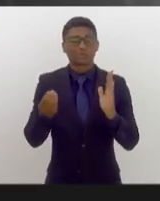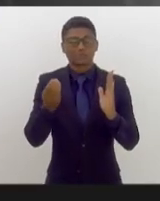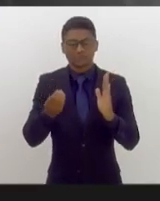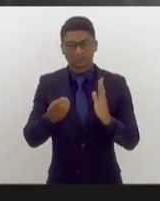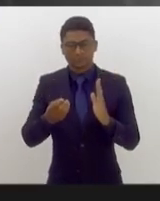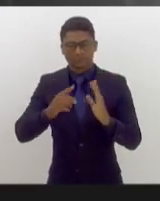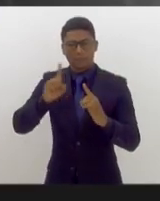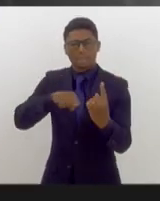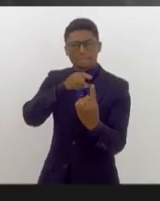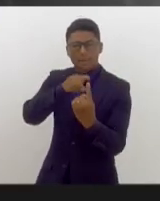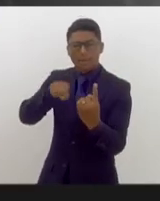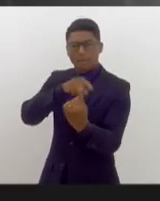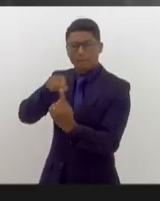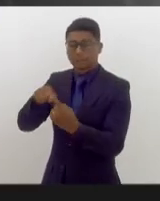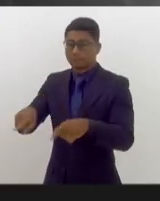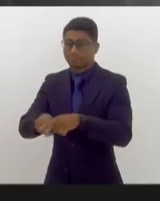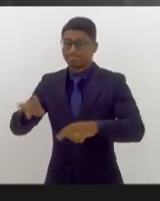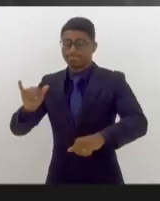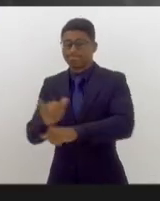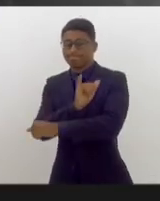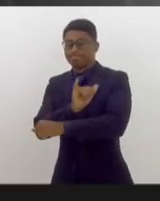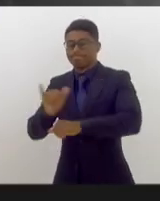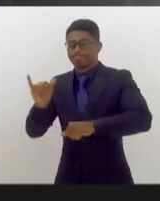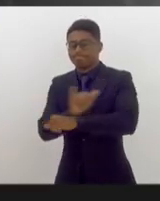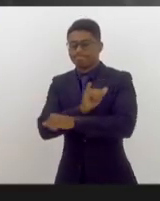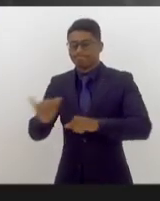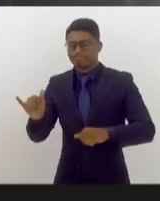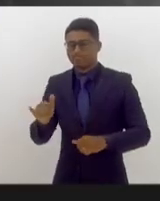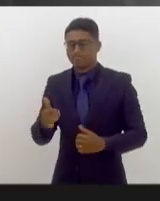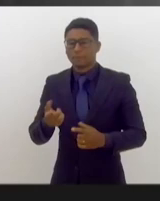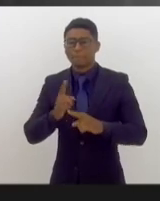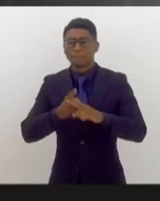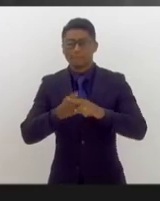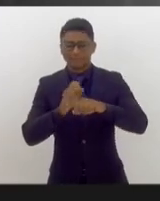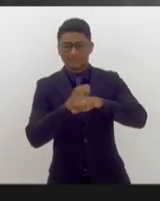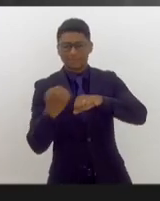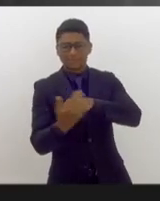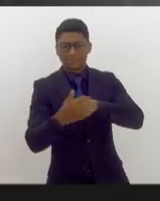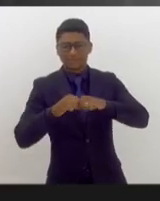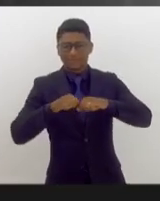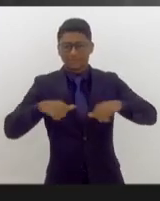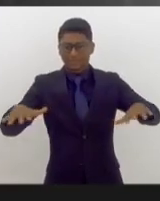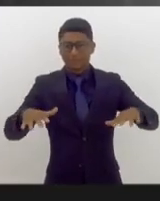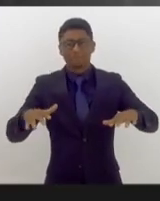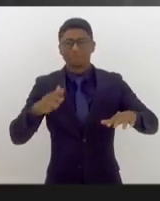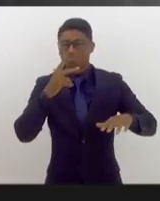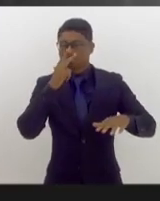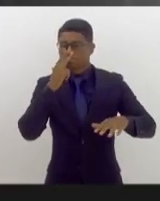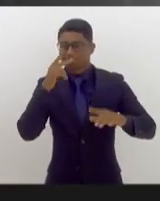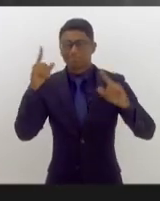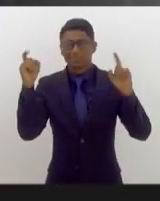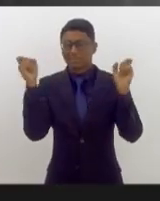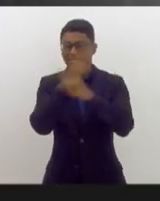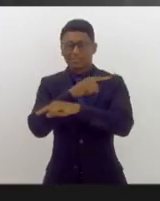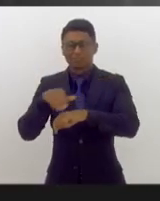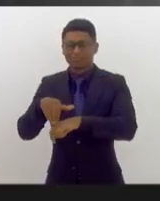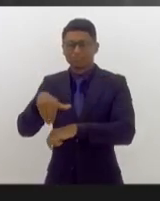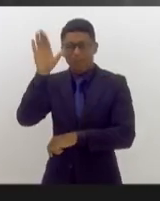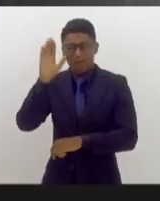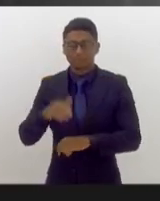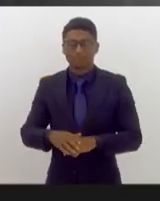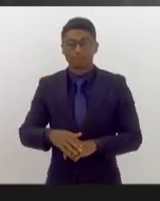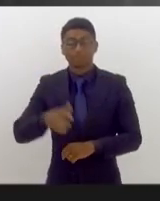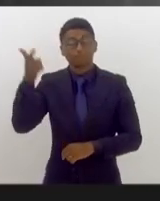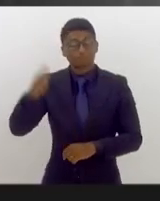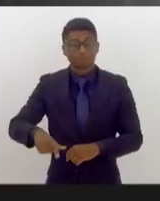estratégias, atender essa dificuldade gerada pela pandemia. E um outro ponto, no caso do Rio de Janeiro, do estado do Rio de Janeiro, que